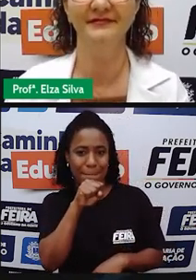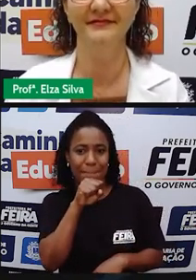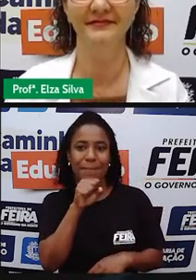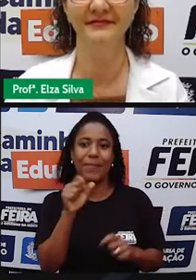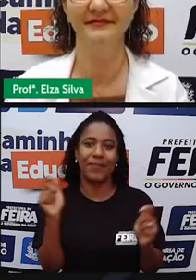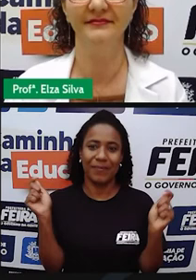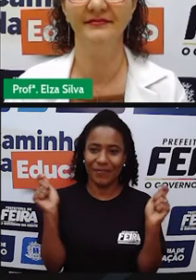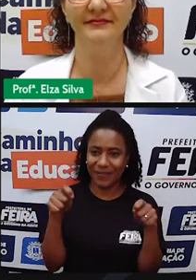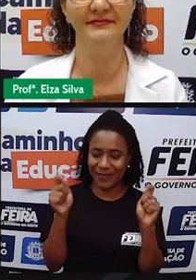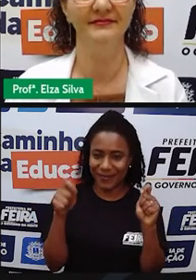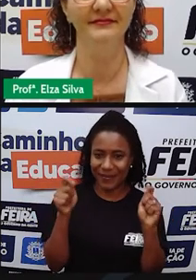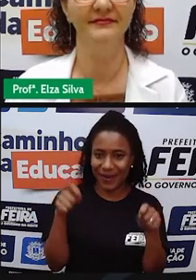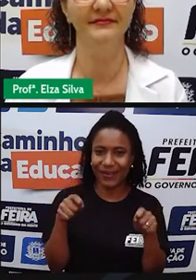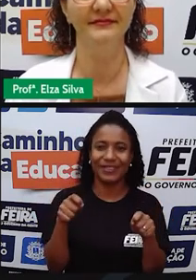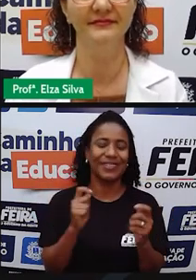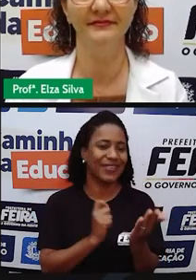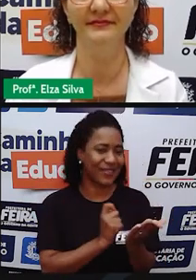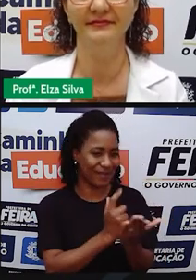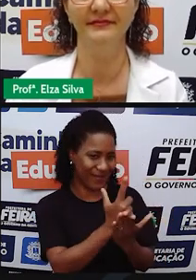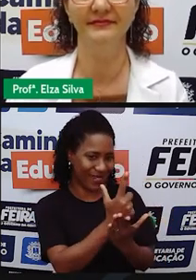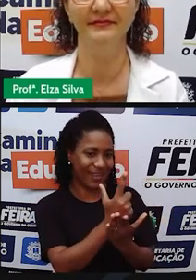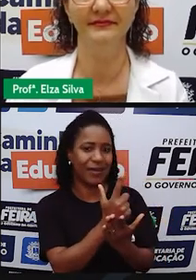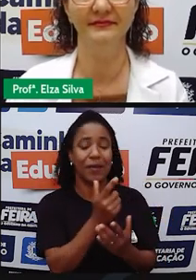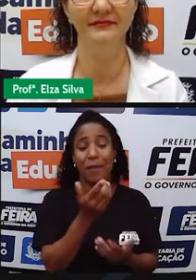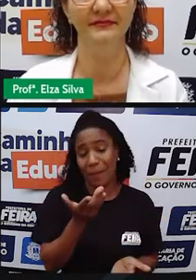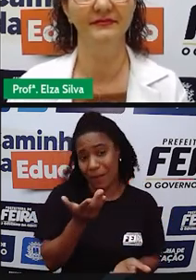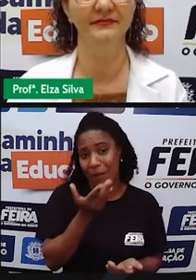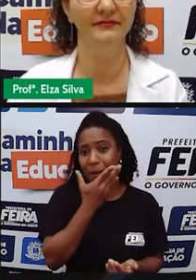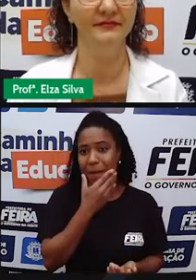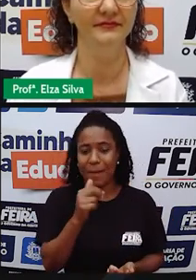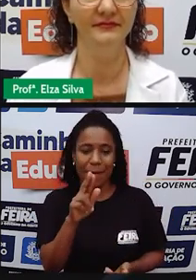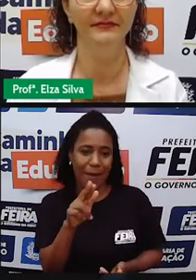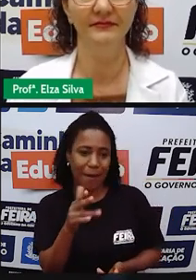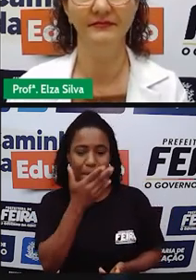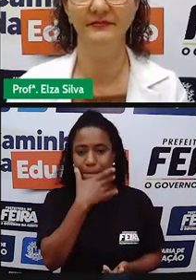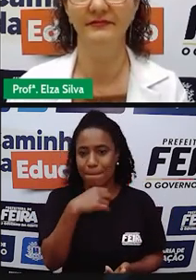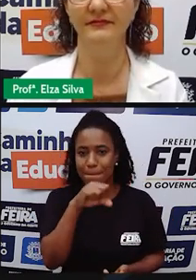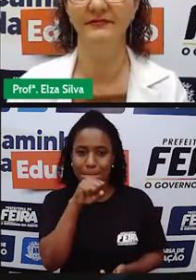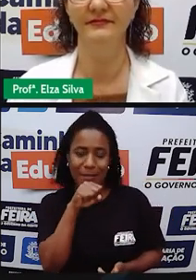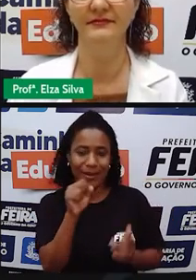Men's clothes. Nós temos várias opções. Shorts,